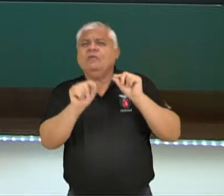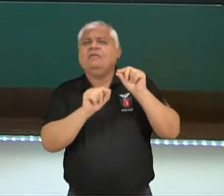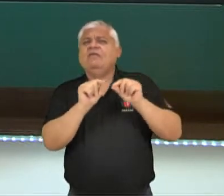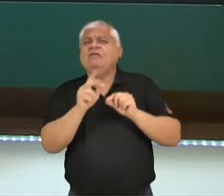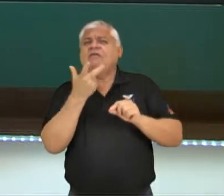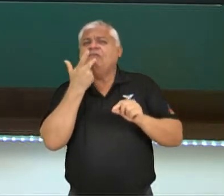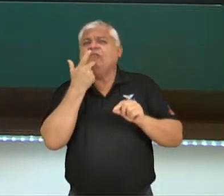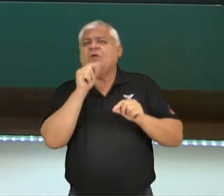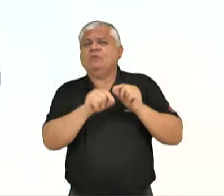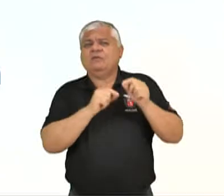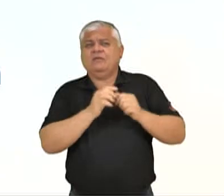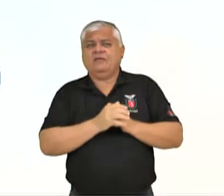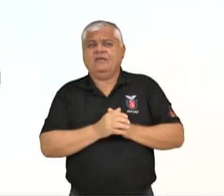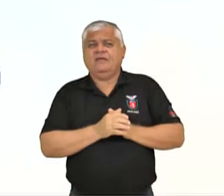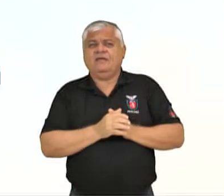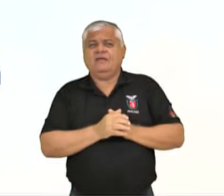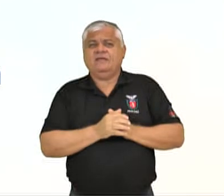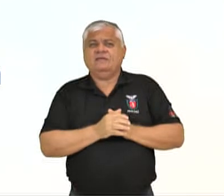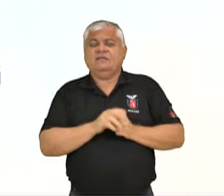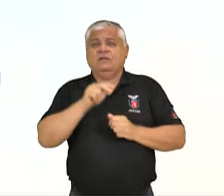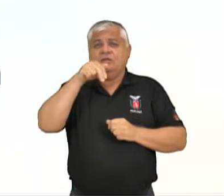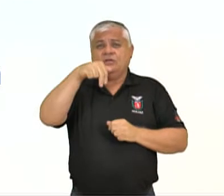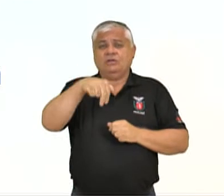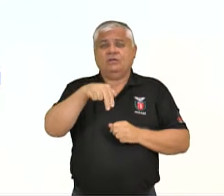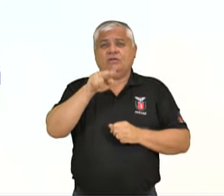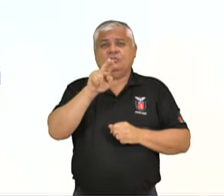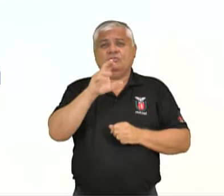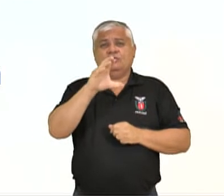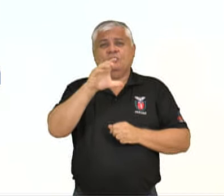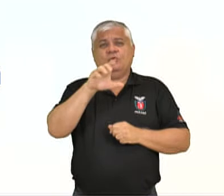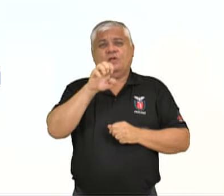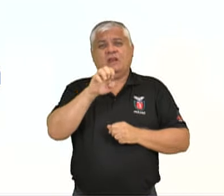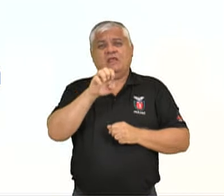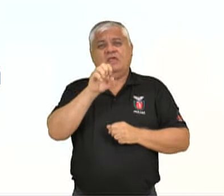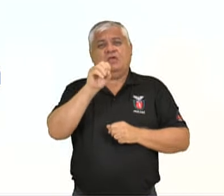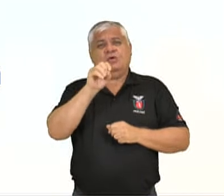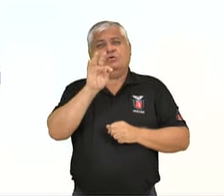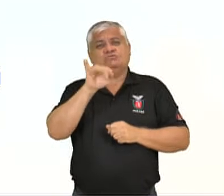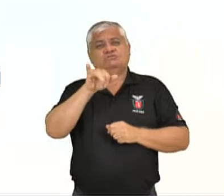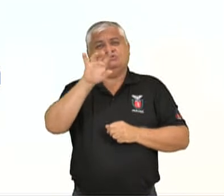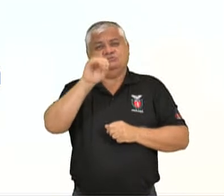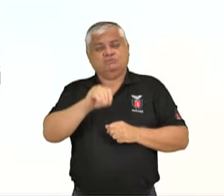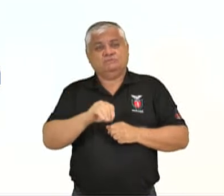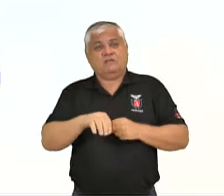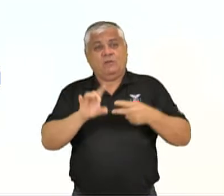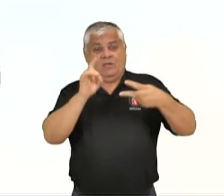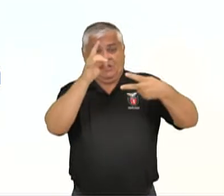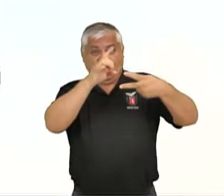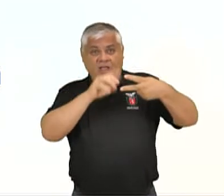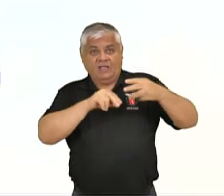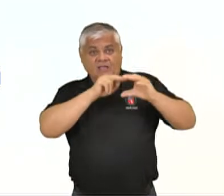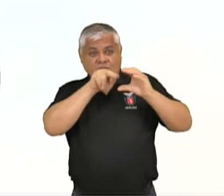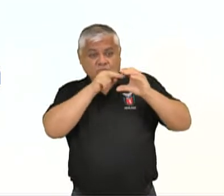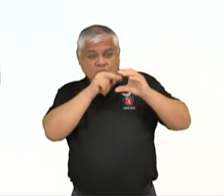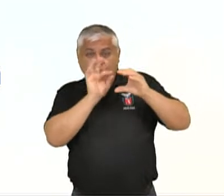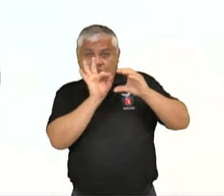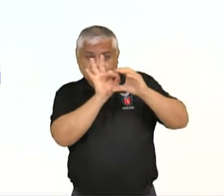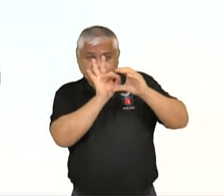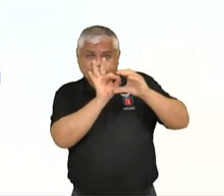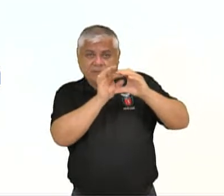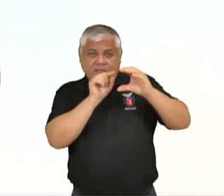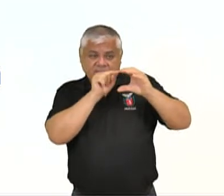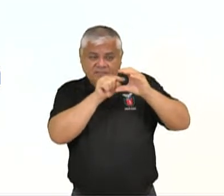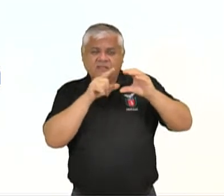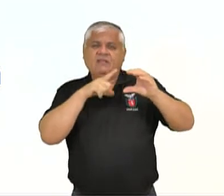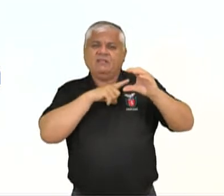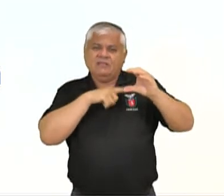a do ácido nucleico? É a língua dos nucleotídeos. Então, a gente sabe que cada nucleotídeo, né, que tem um grupo